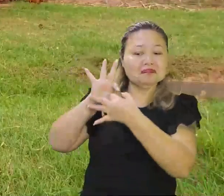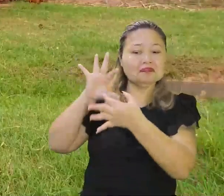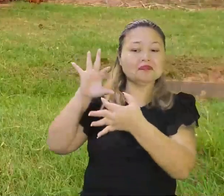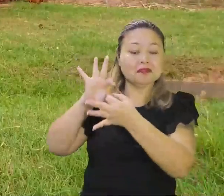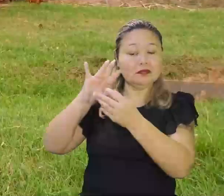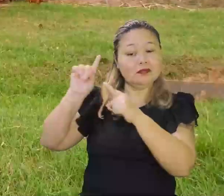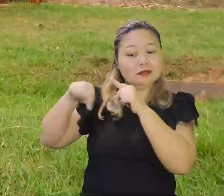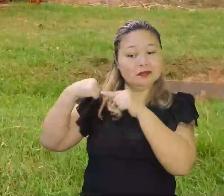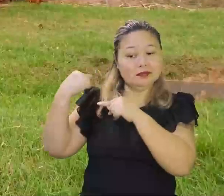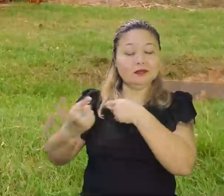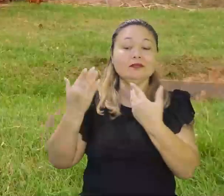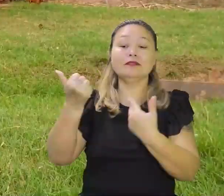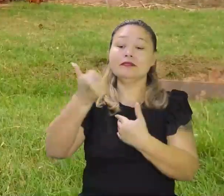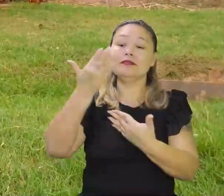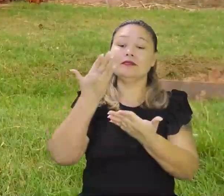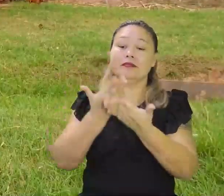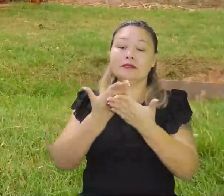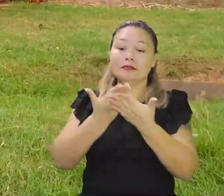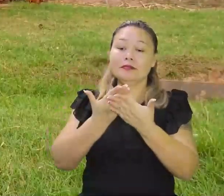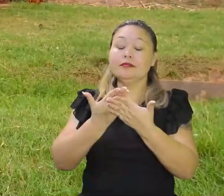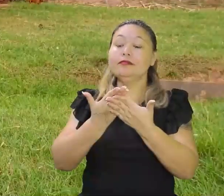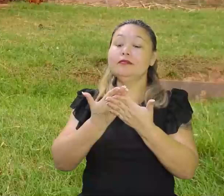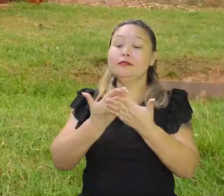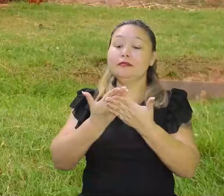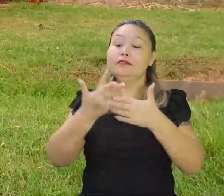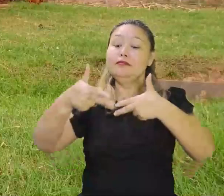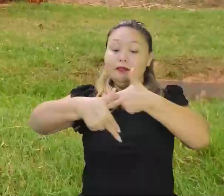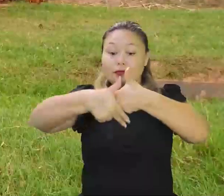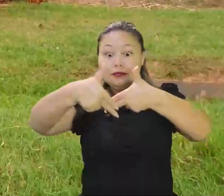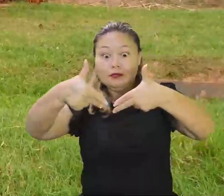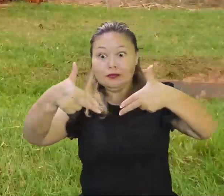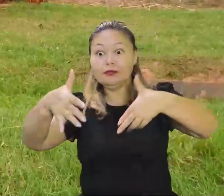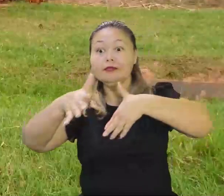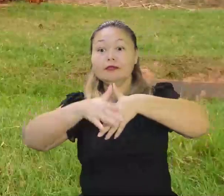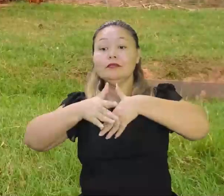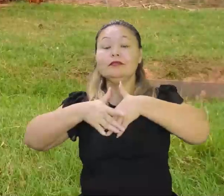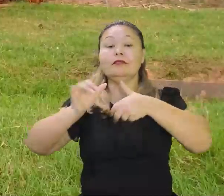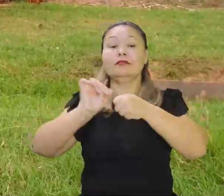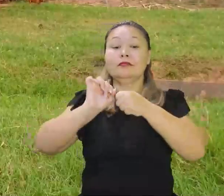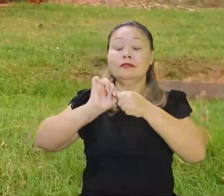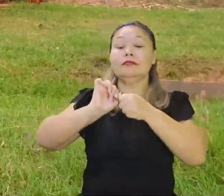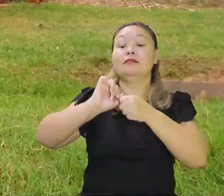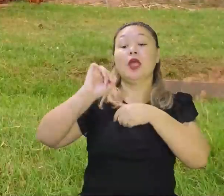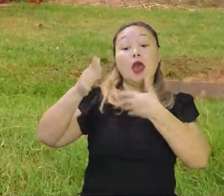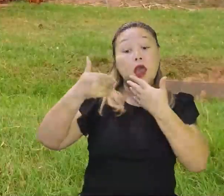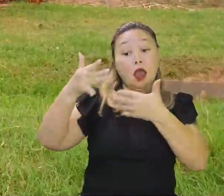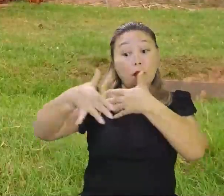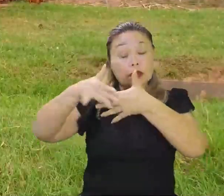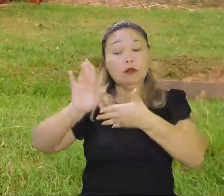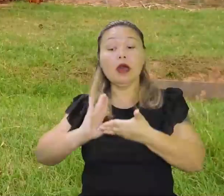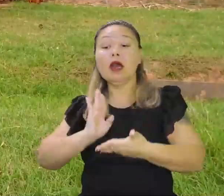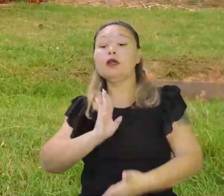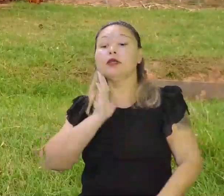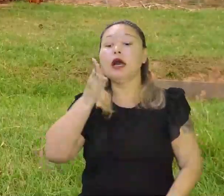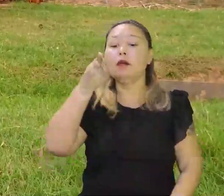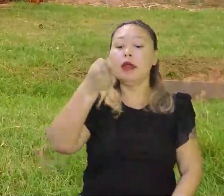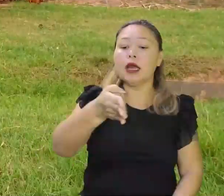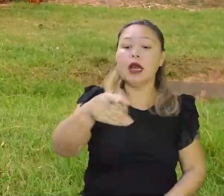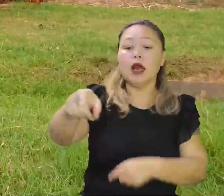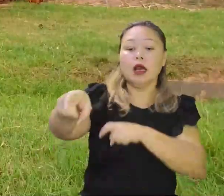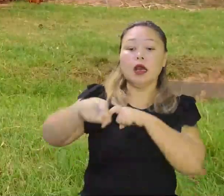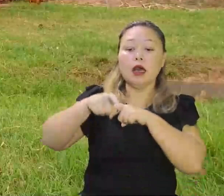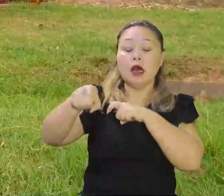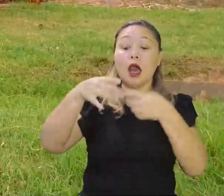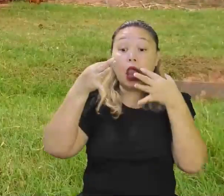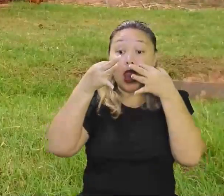nossa primeira etnomatemática. A primeira aula matemática aplicada ao campo, a matemática aplicada à